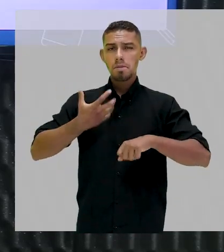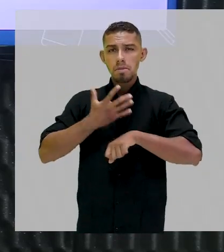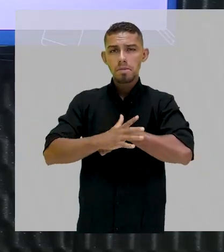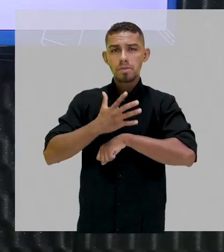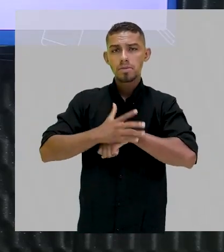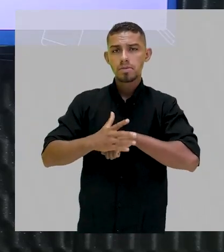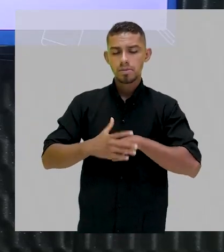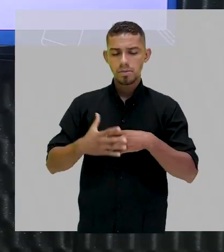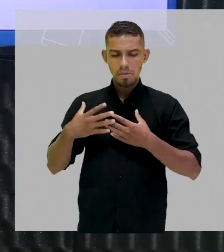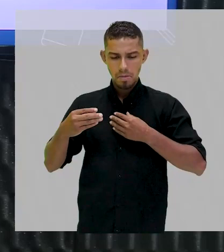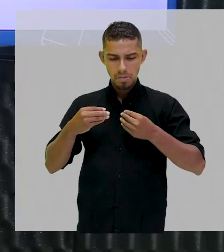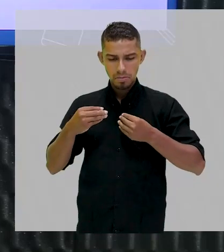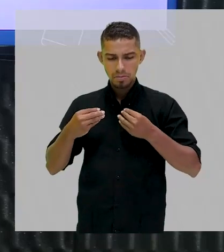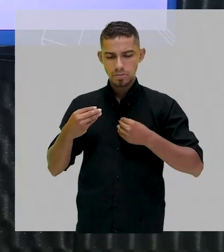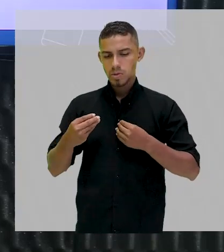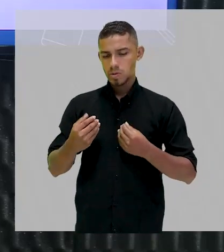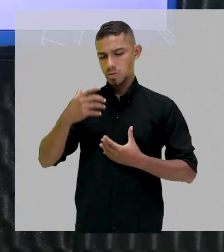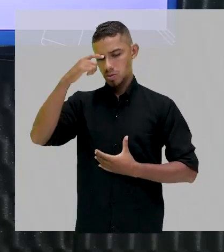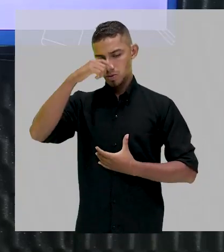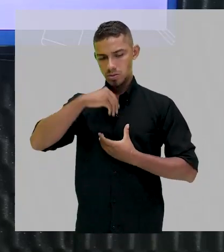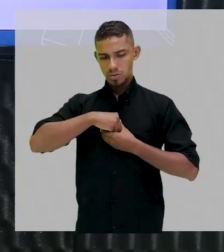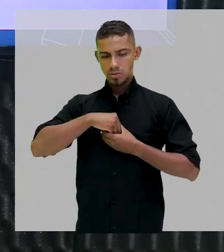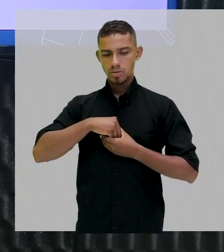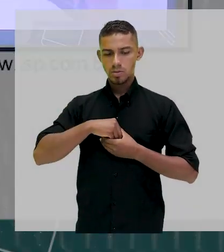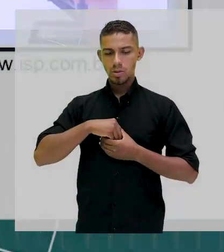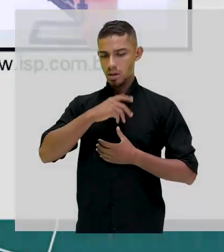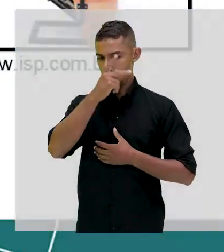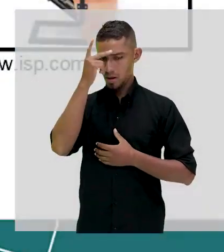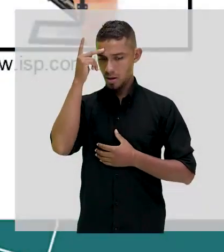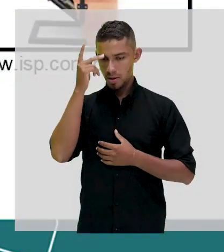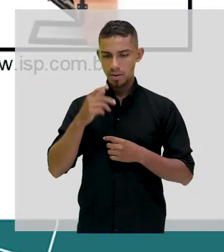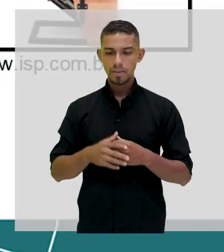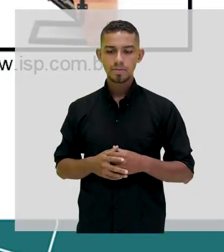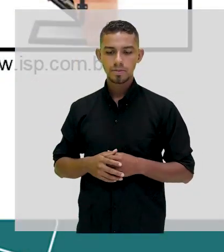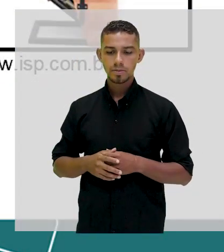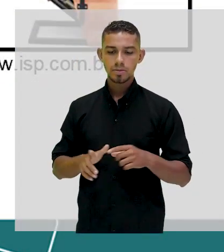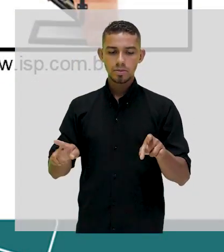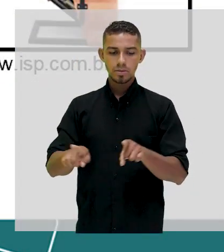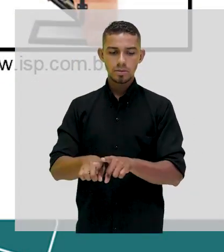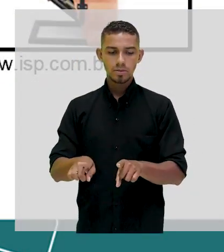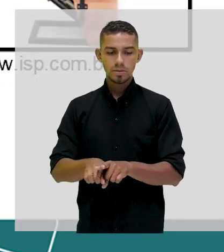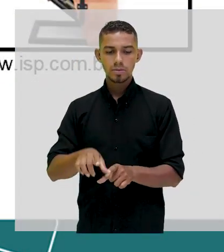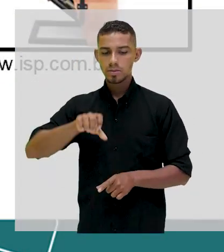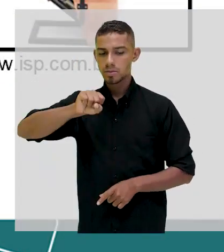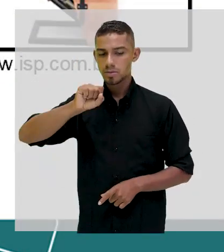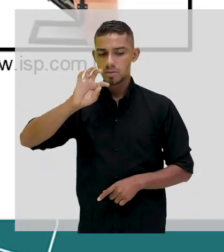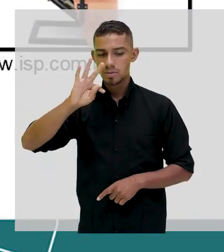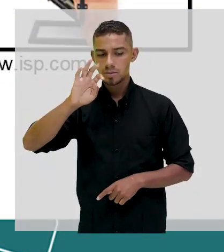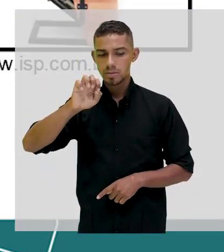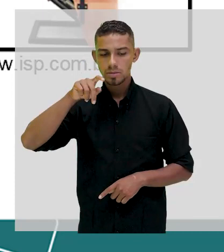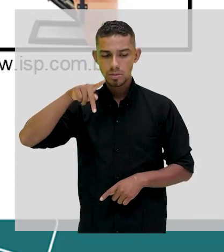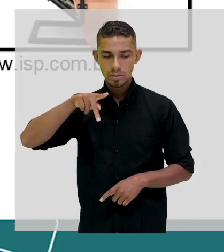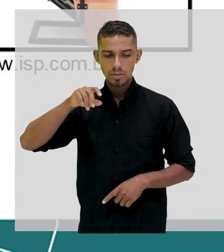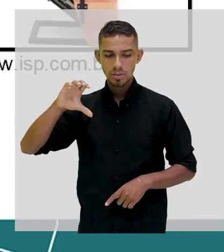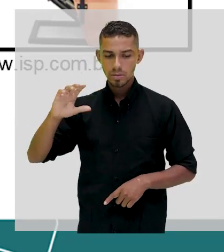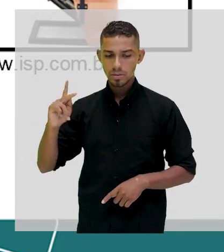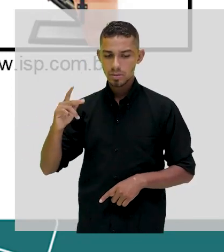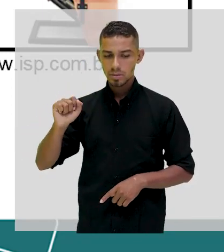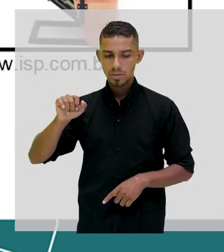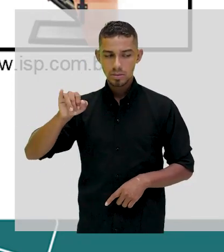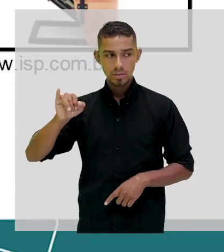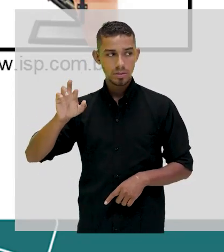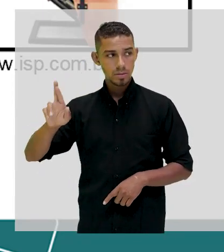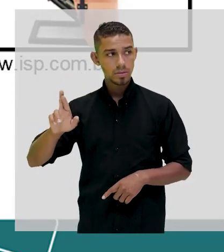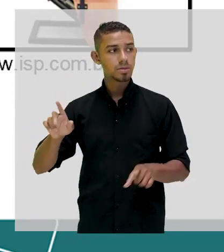A flexibilidade do indivíduo. Step Chair, inspirada nas cadeiras,